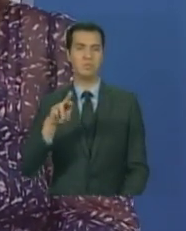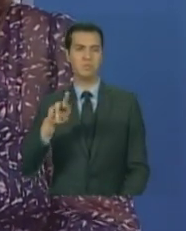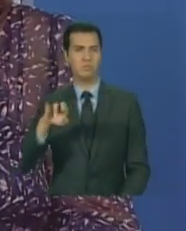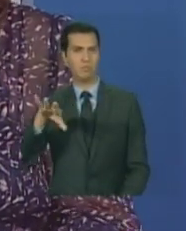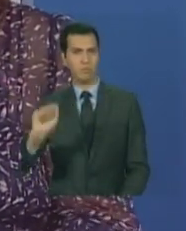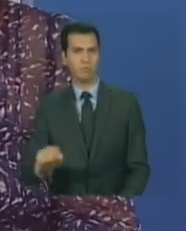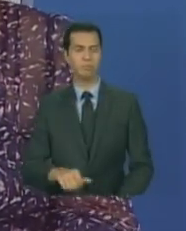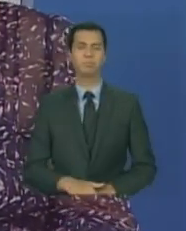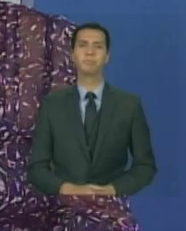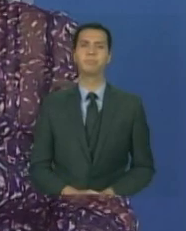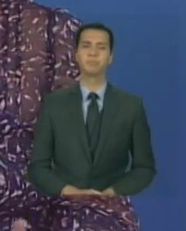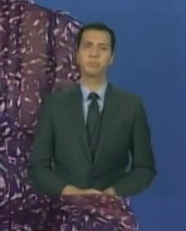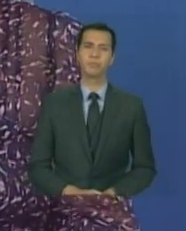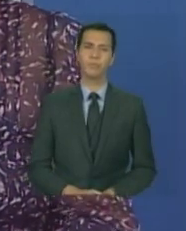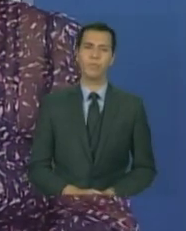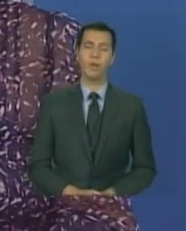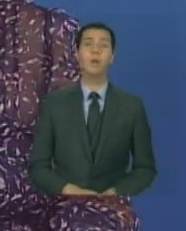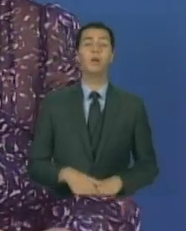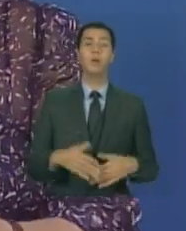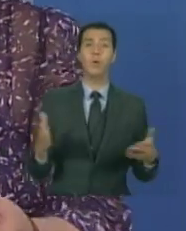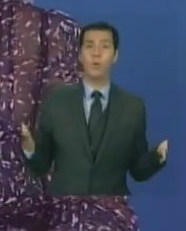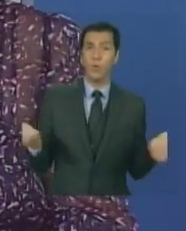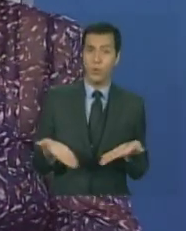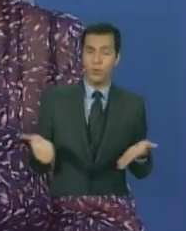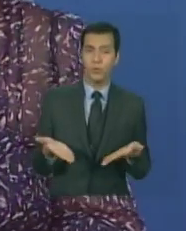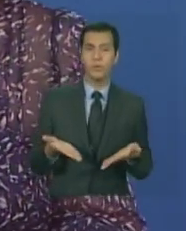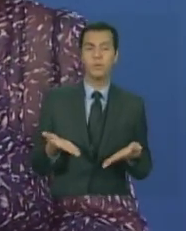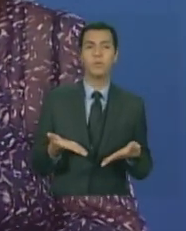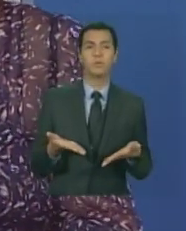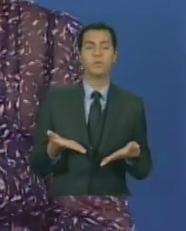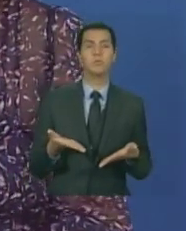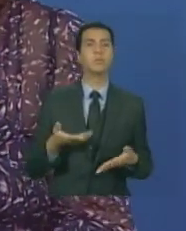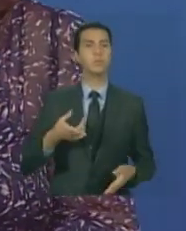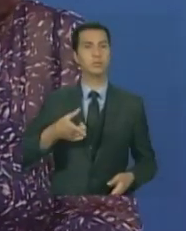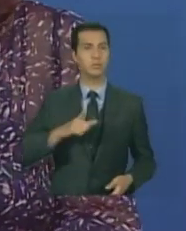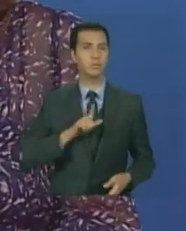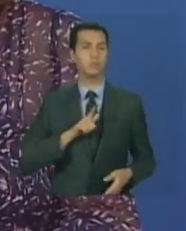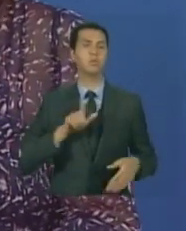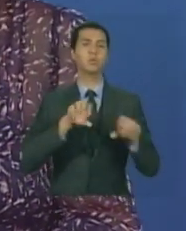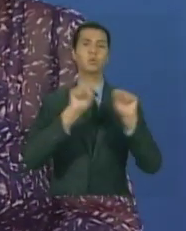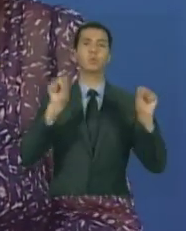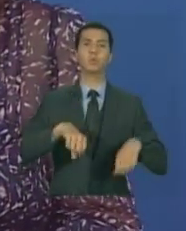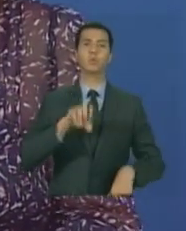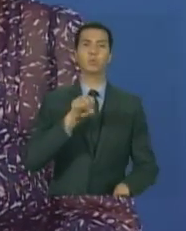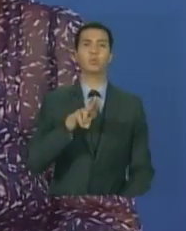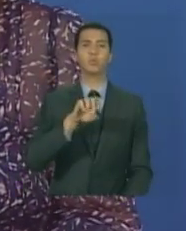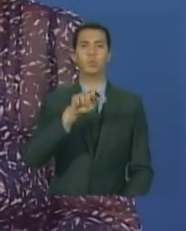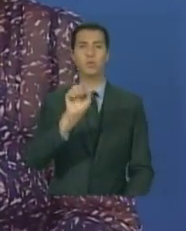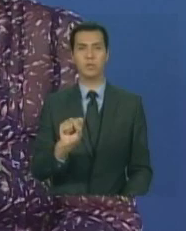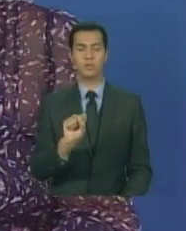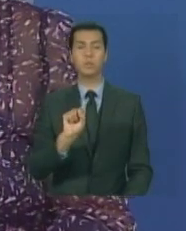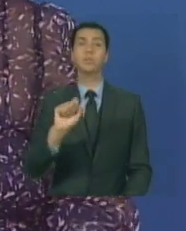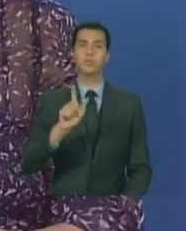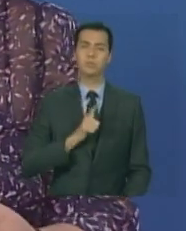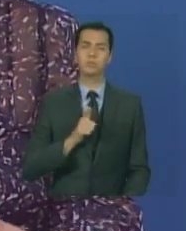Único, né, por meio da rede de serviço socioassistencial, está instalado em